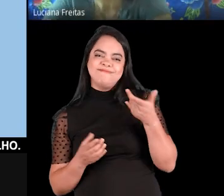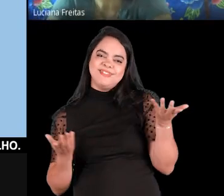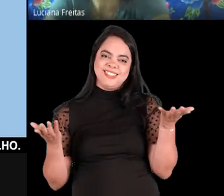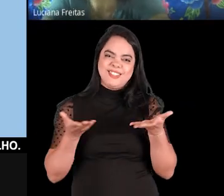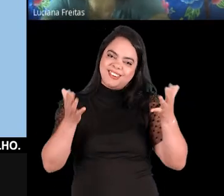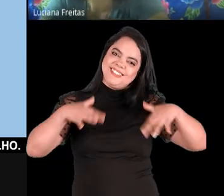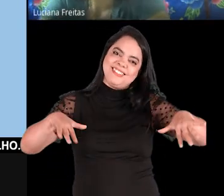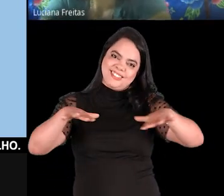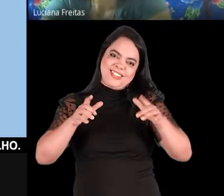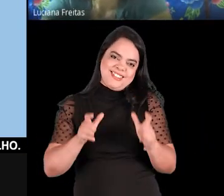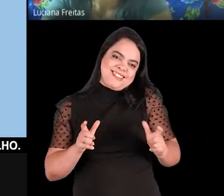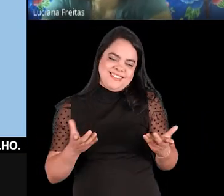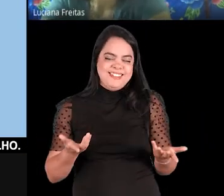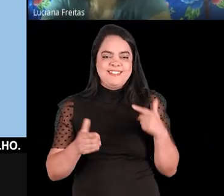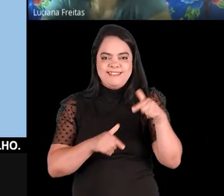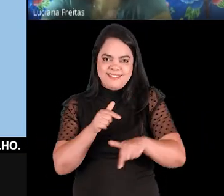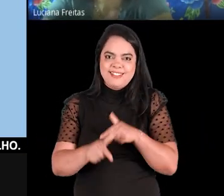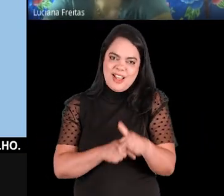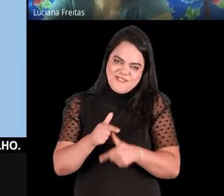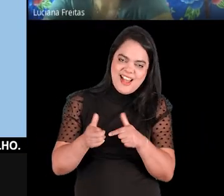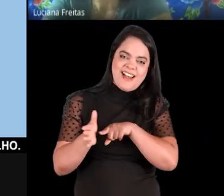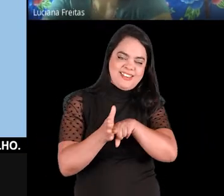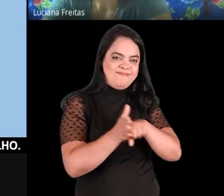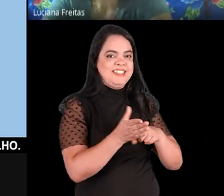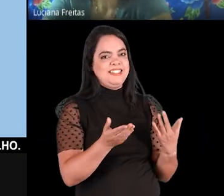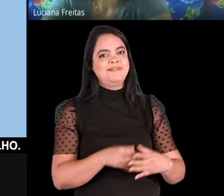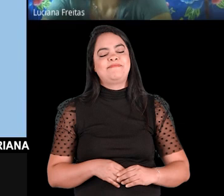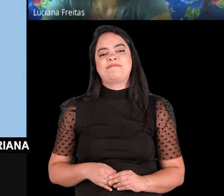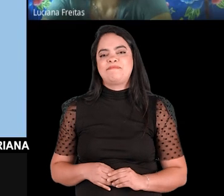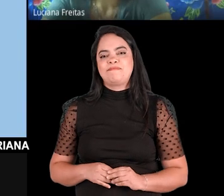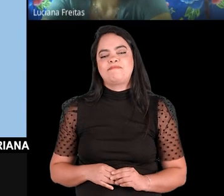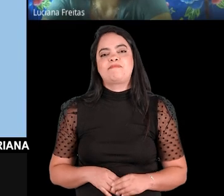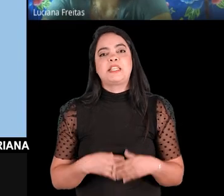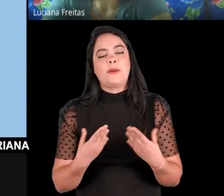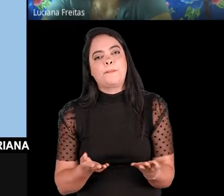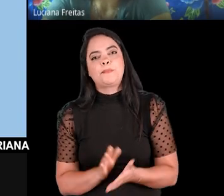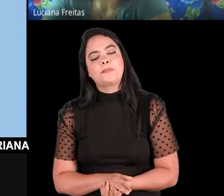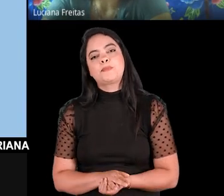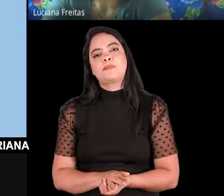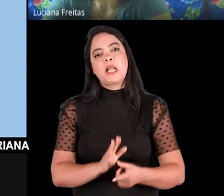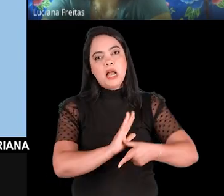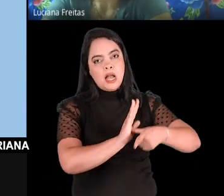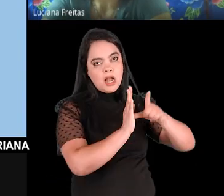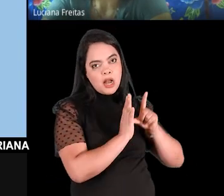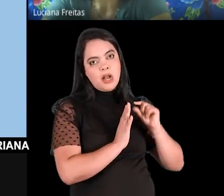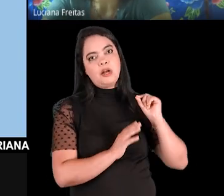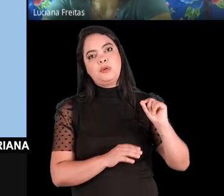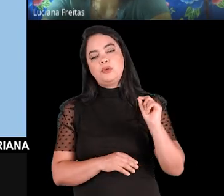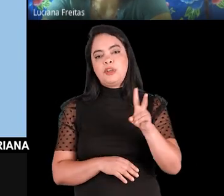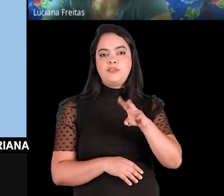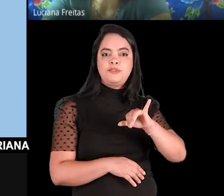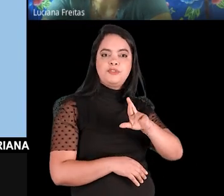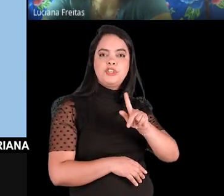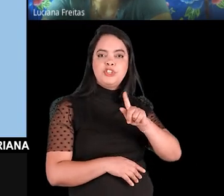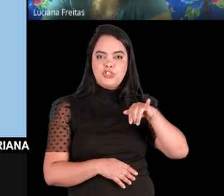meu espaço de estudo e de trabalho. Antes de passar a palavra para a Virgínia,